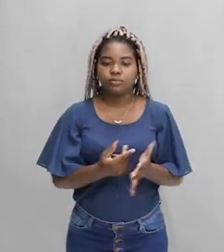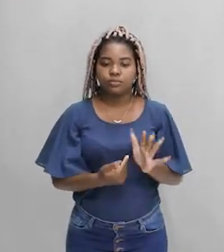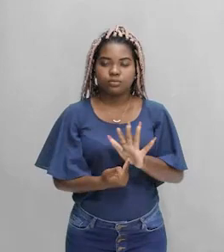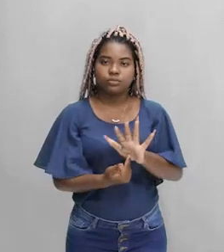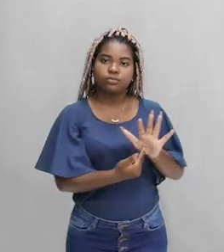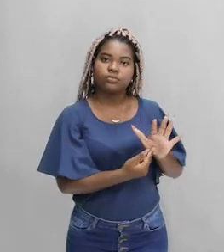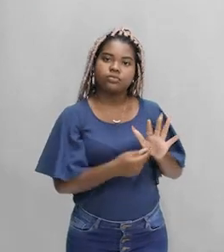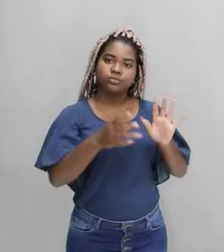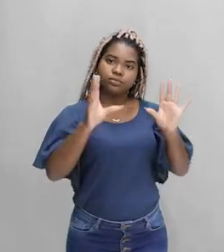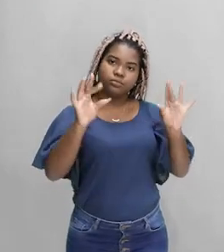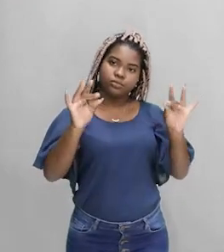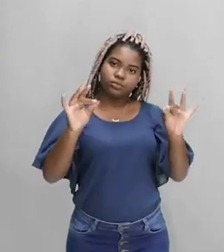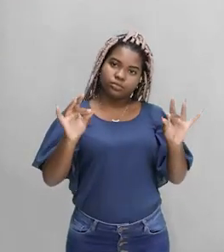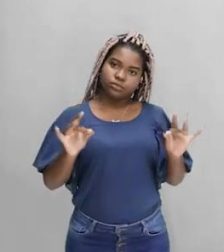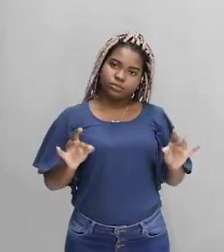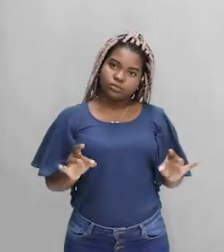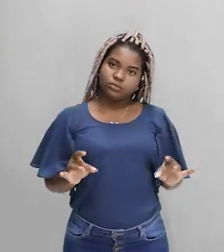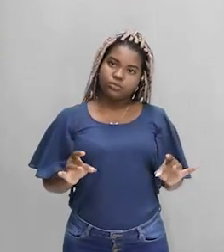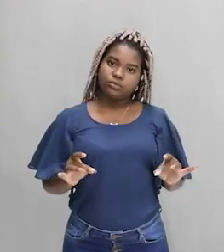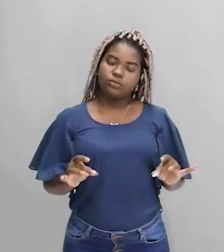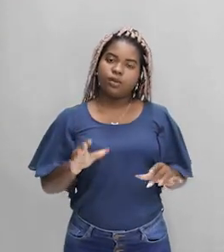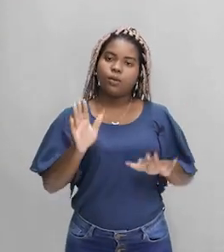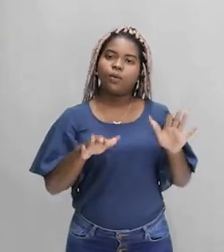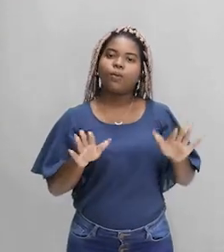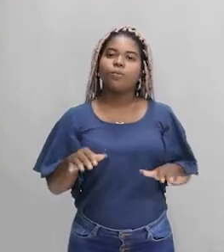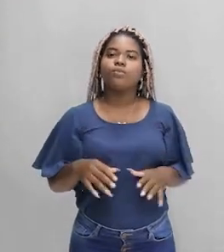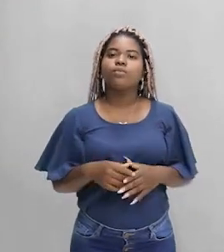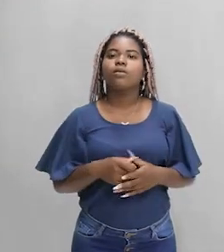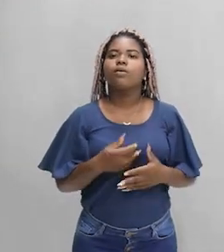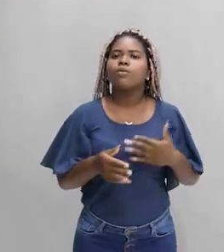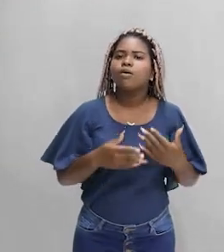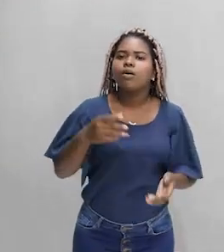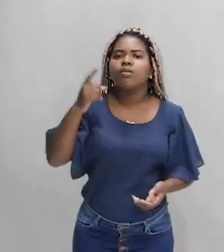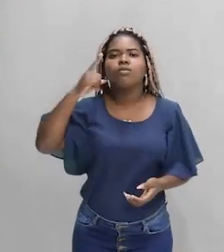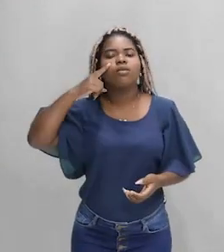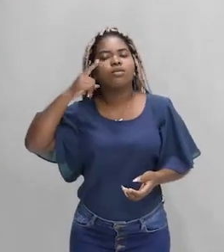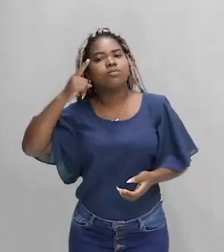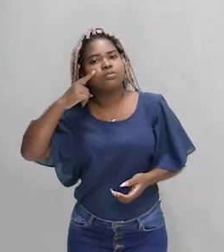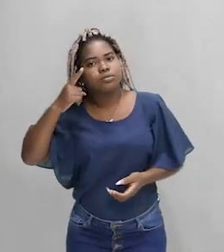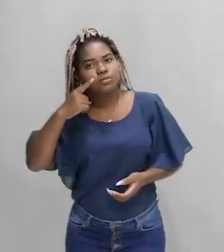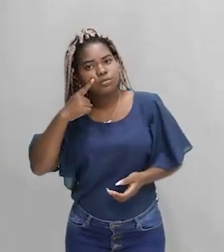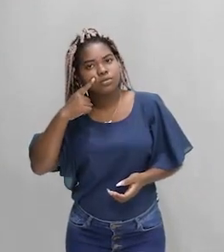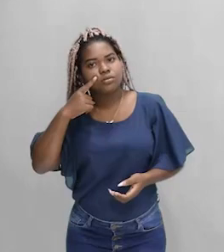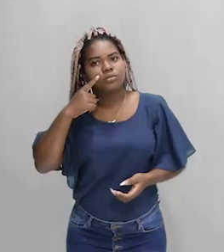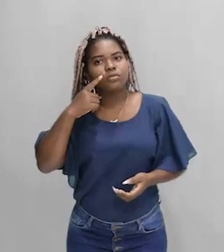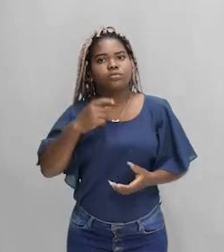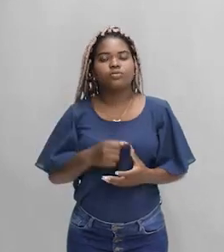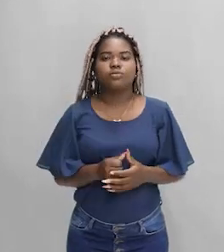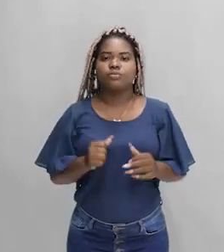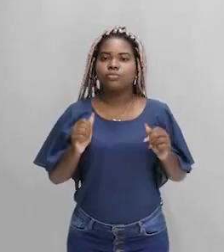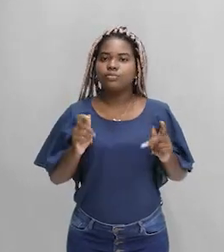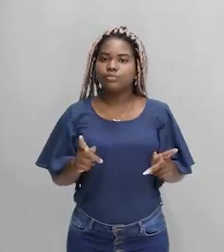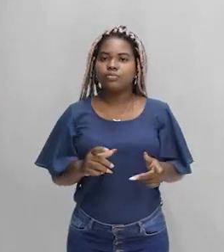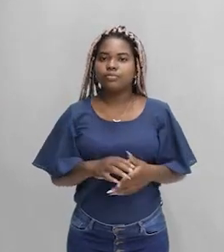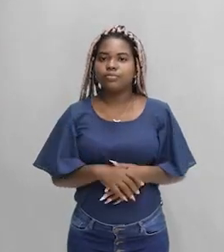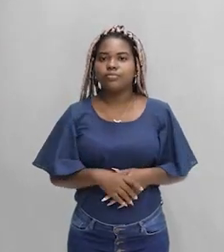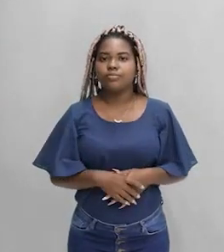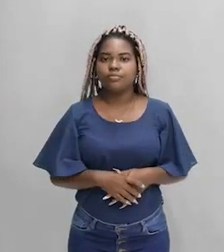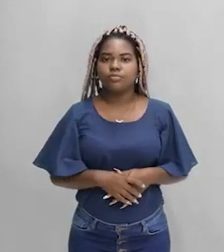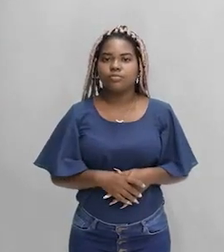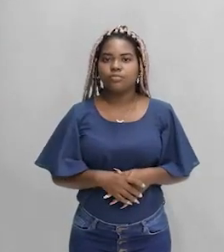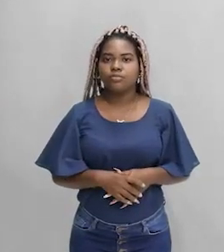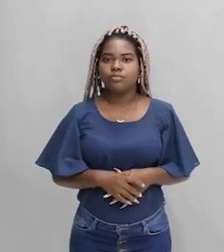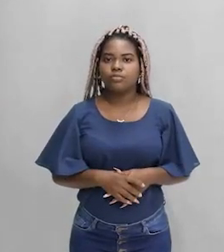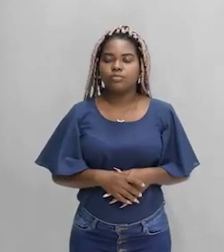passo a passo, tudo explicadinho. Qualquer dúvida, você sabe que você pode contactar a gente com a plataforma, tá bom? Então,